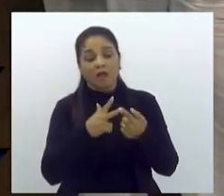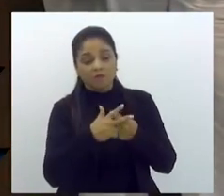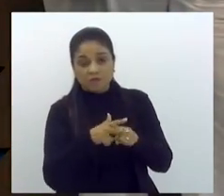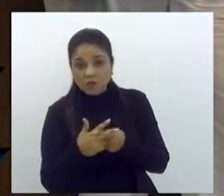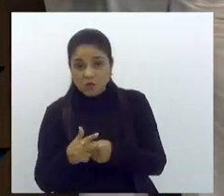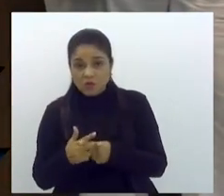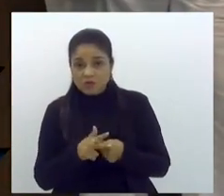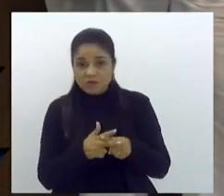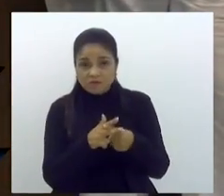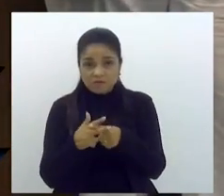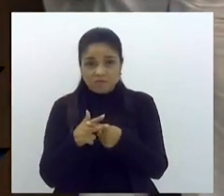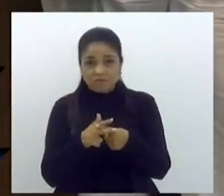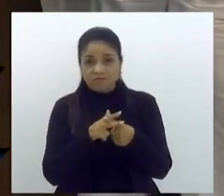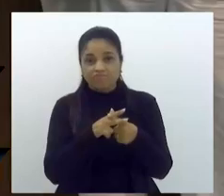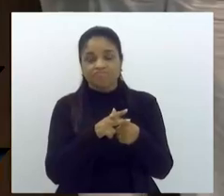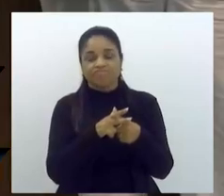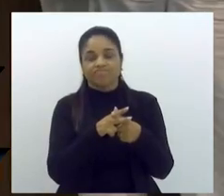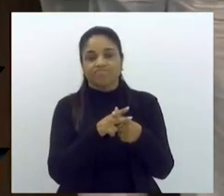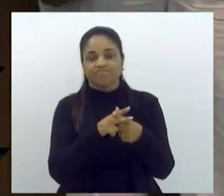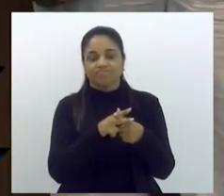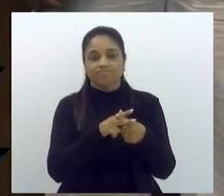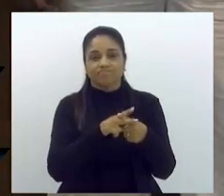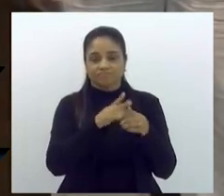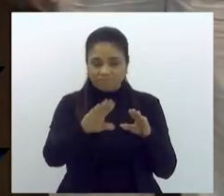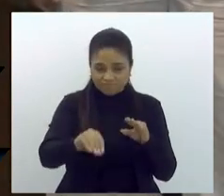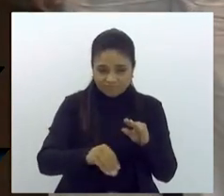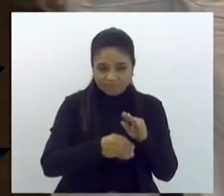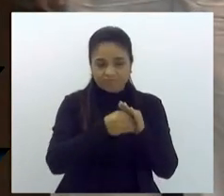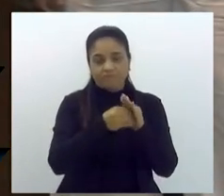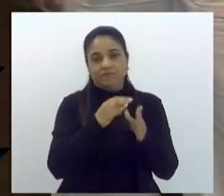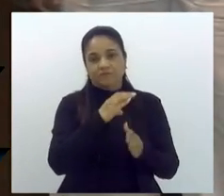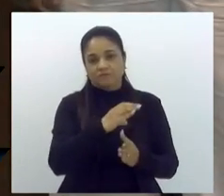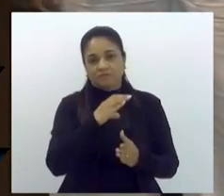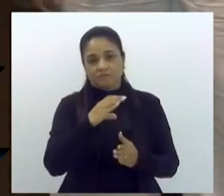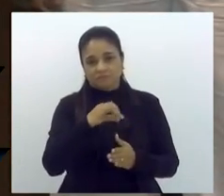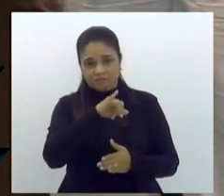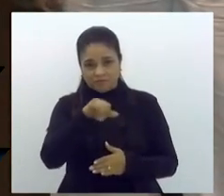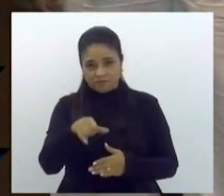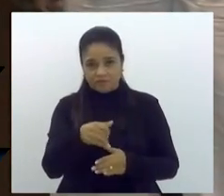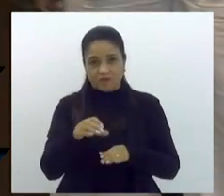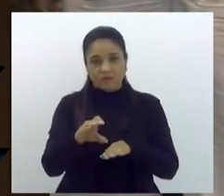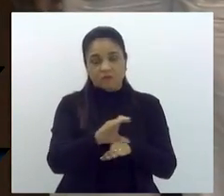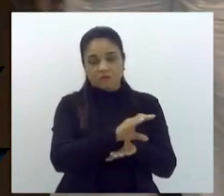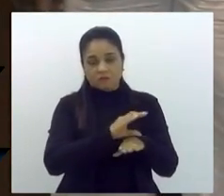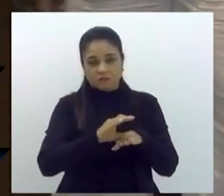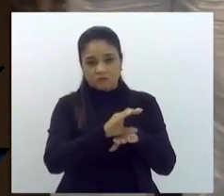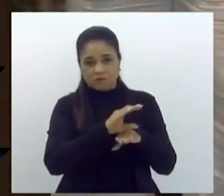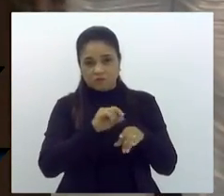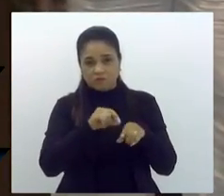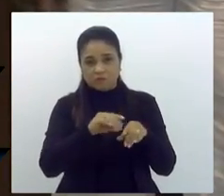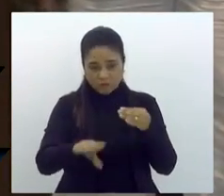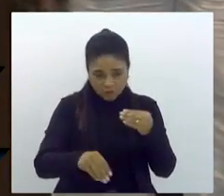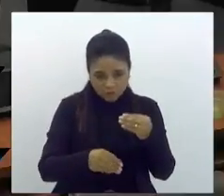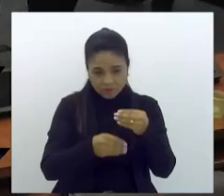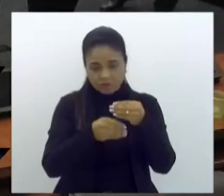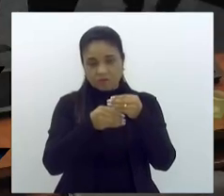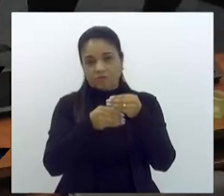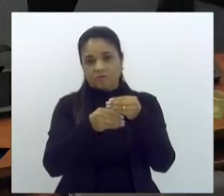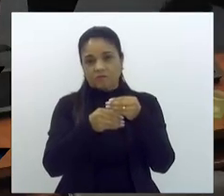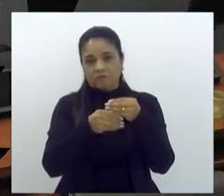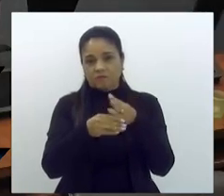serem de serem objeto de emendas da ccj portanto parecerem pela constitucionalidade com emendas